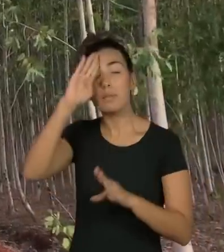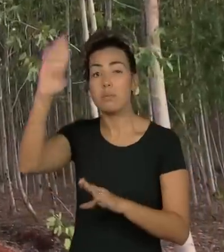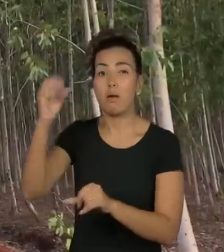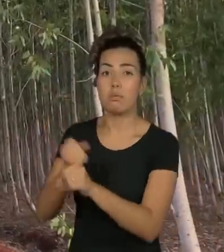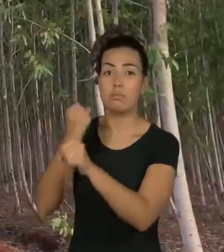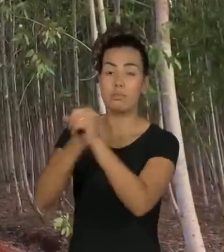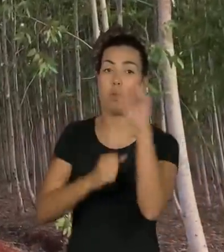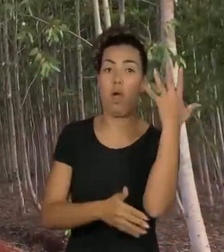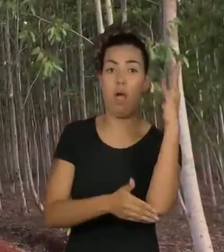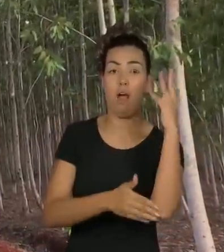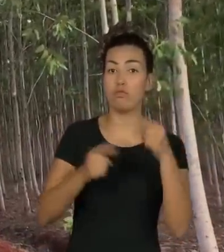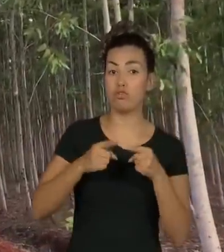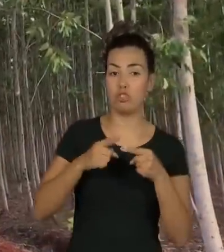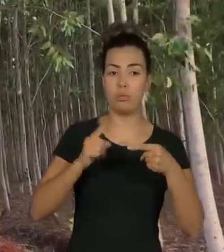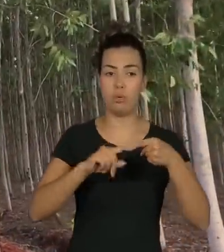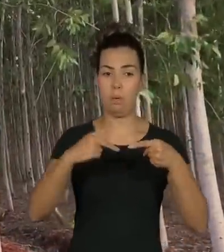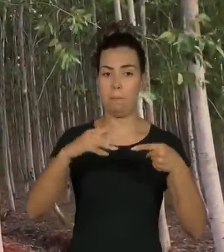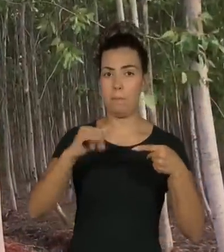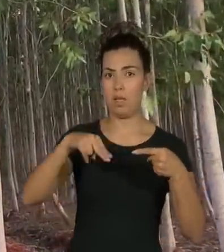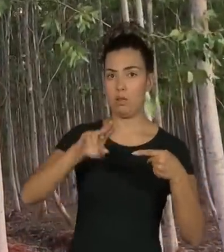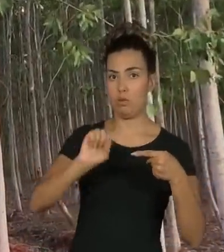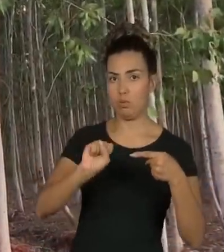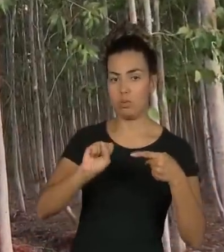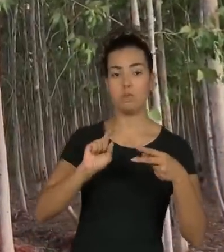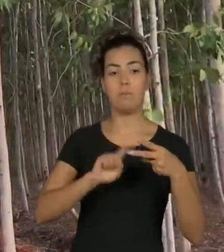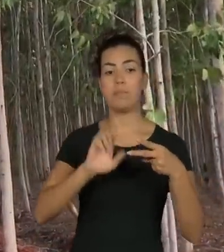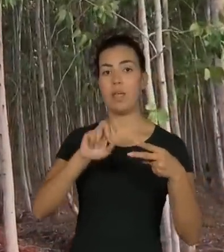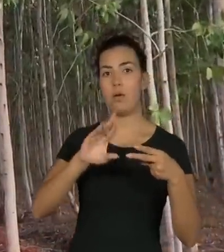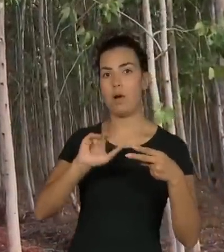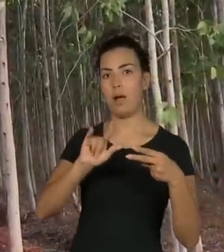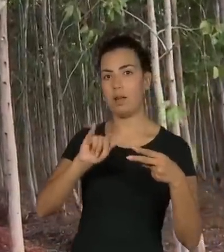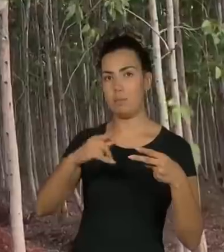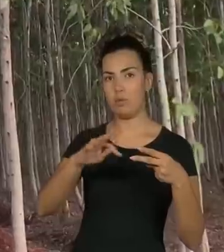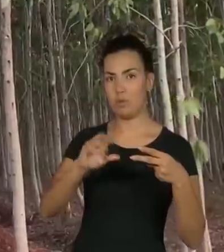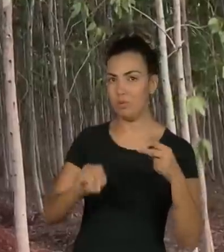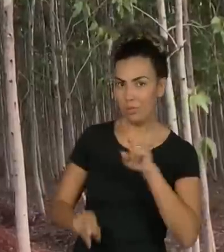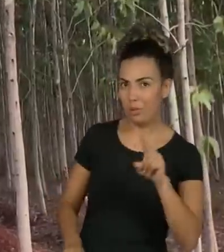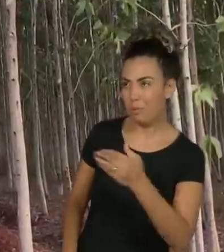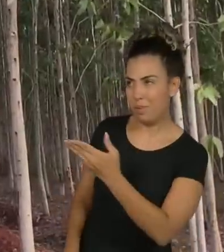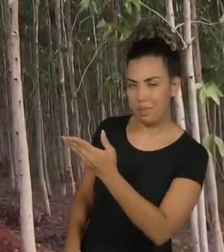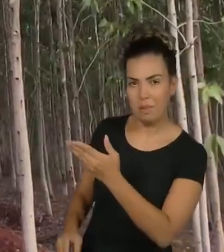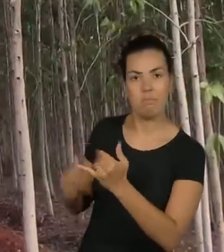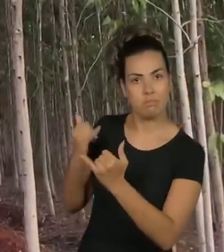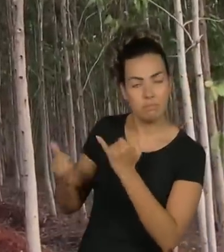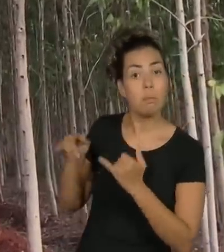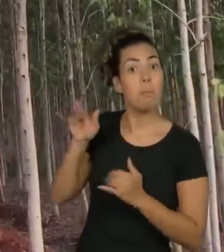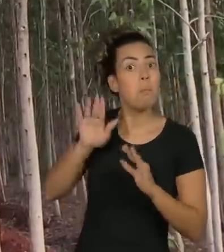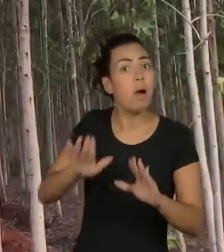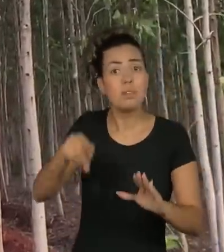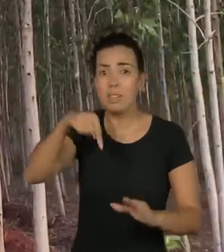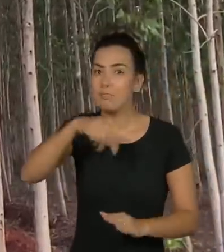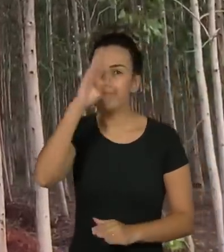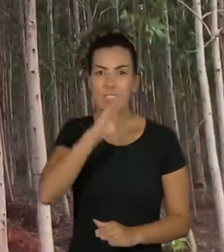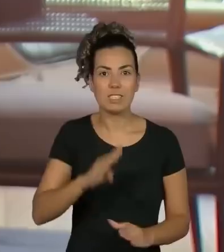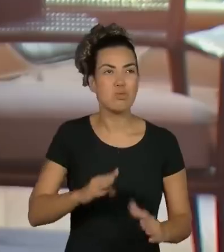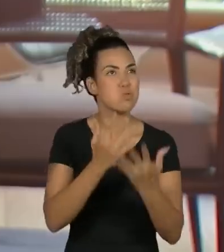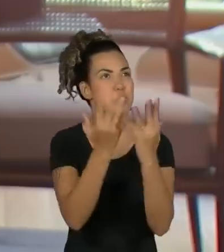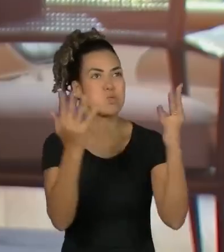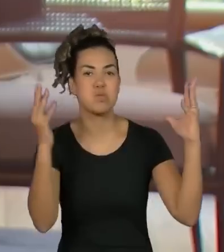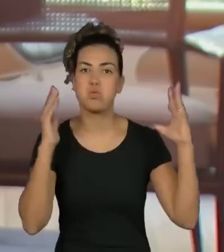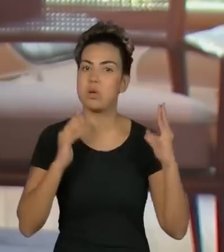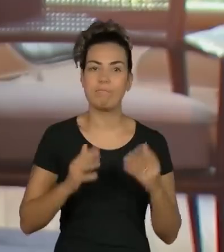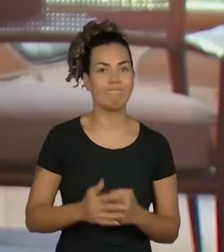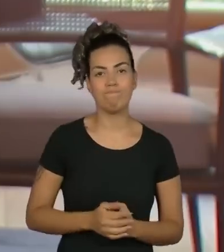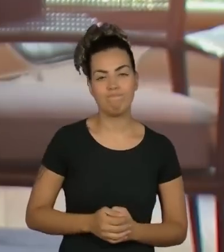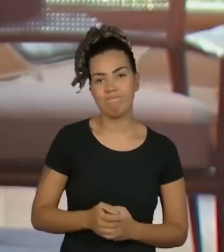eucalipto, as duas não nativas do Brasil, o que significa mais impacto ao meio ambiente. Essa